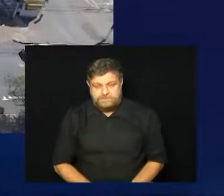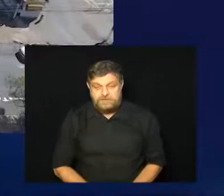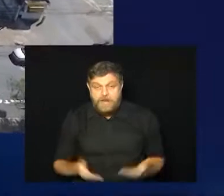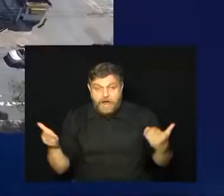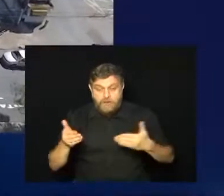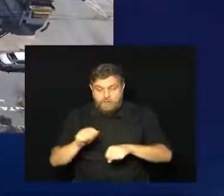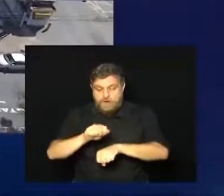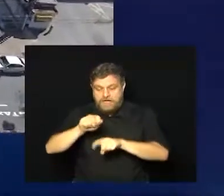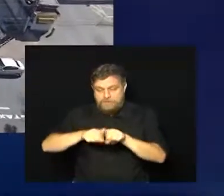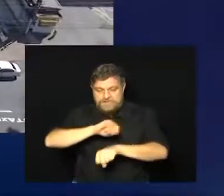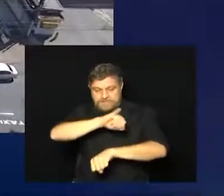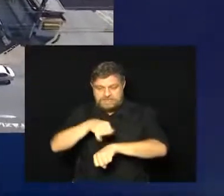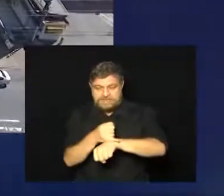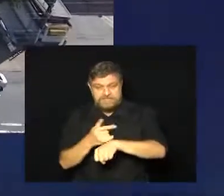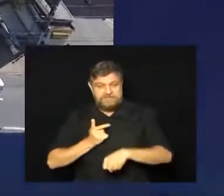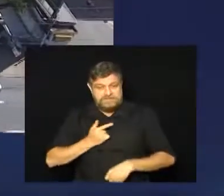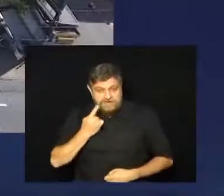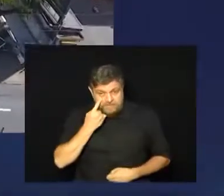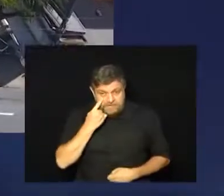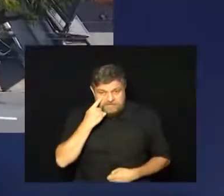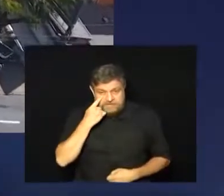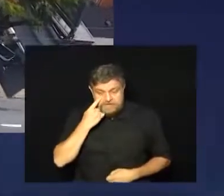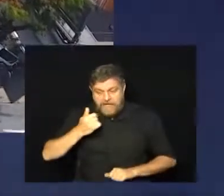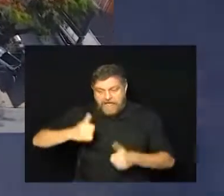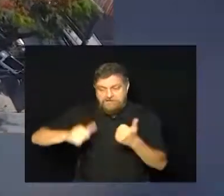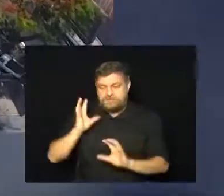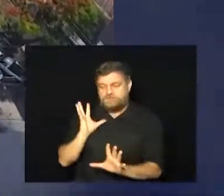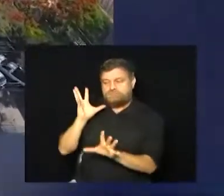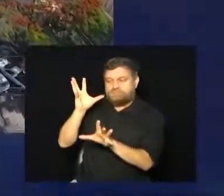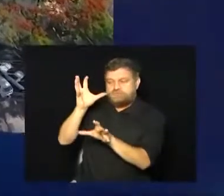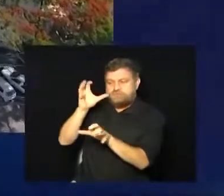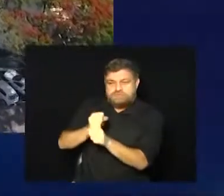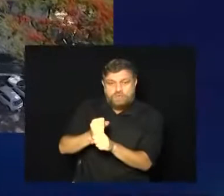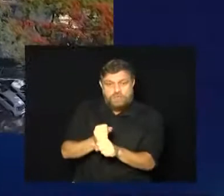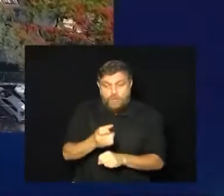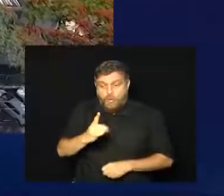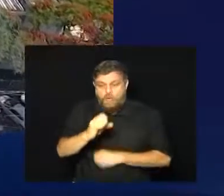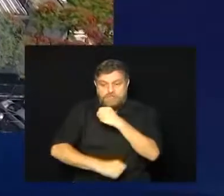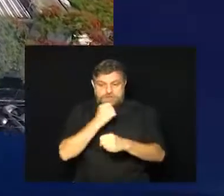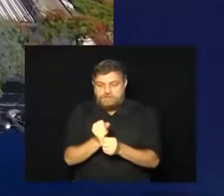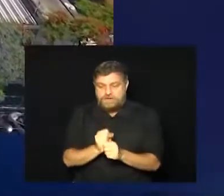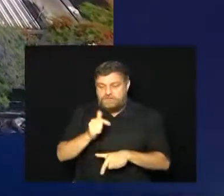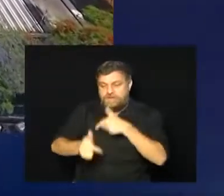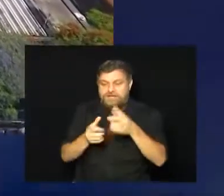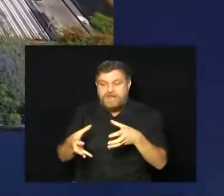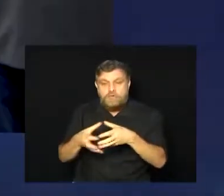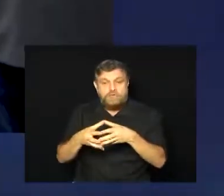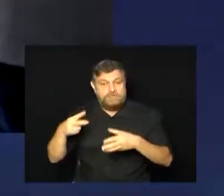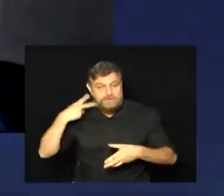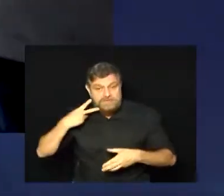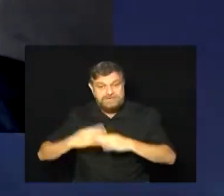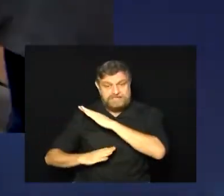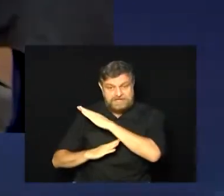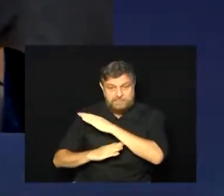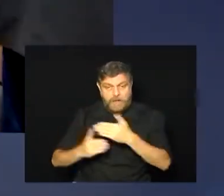Agora, no mês de janeiro, você vai conferir o balanço de como foi o último ano das comissões aqui na Câmara.